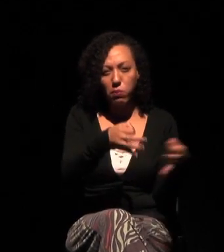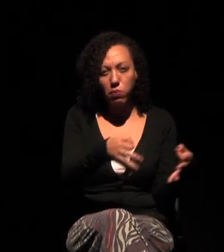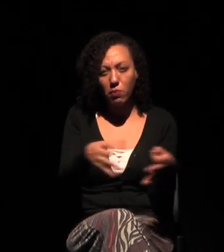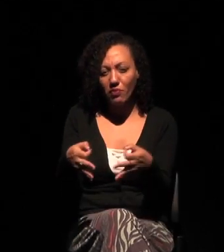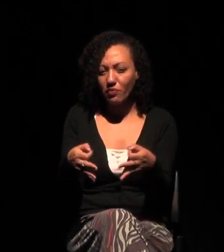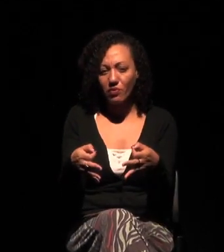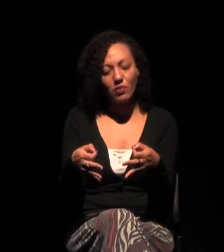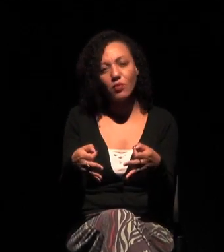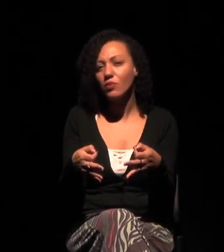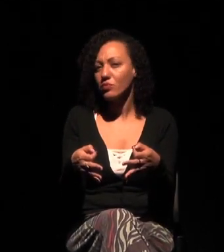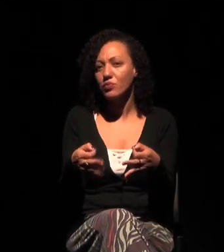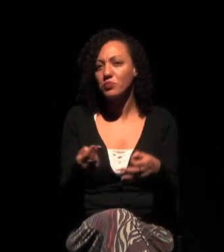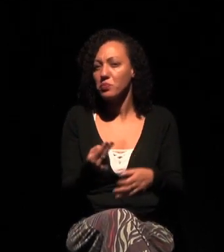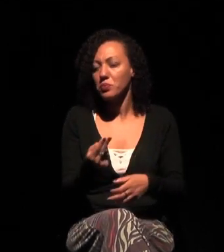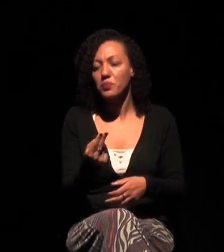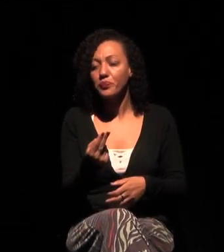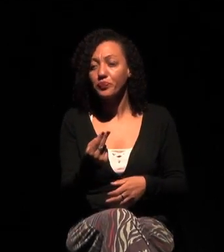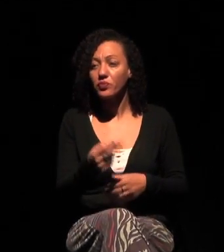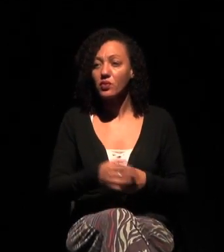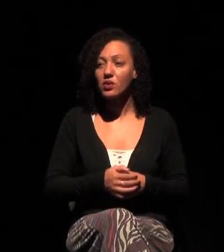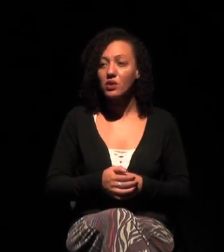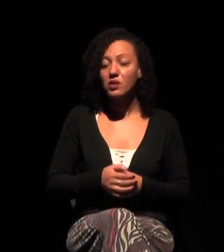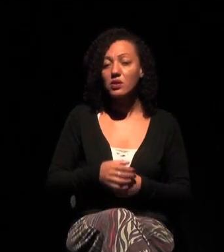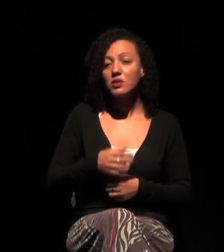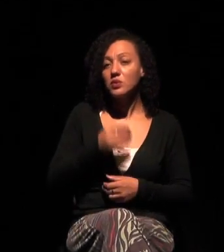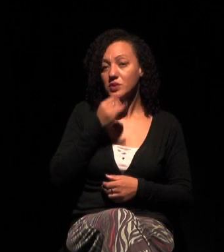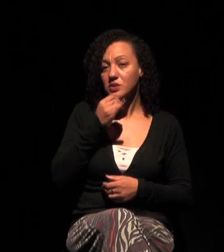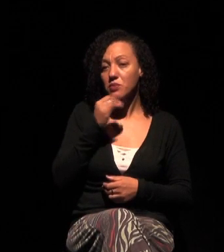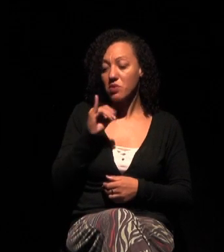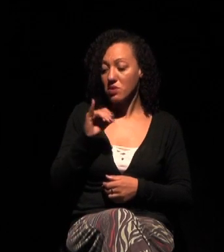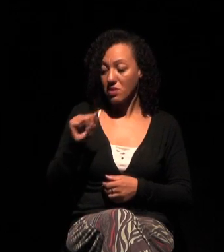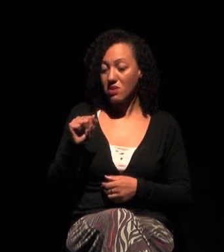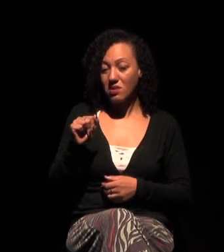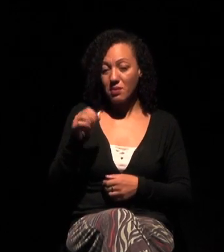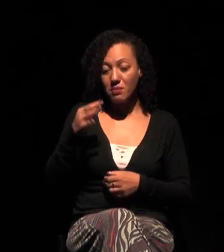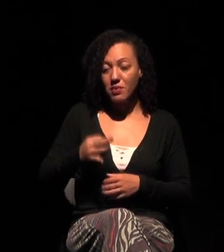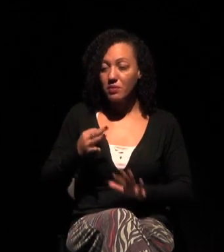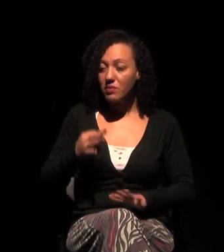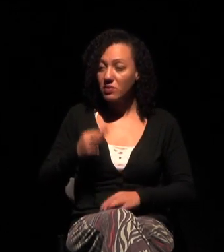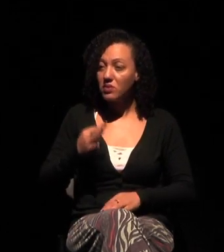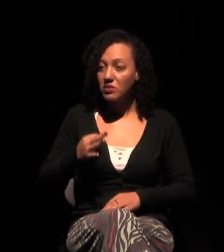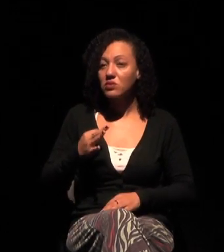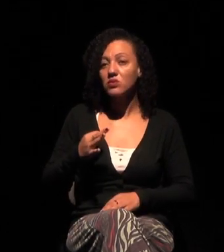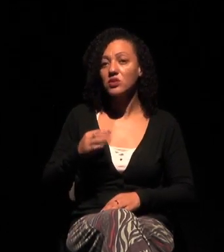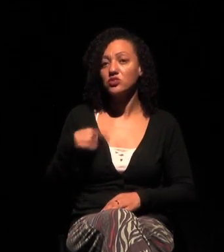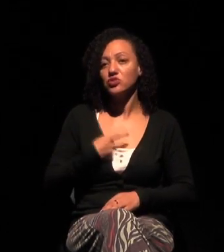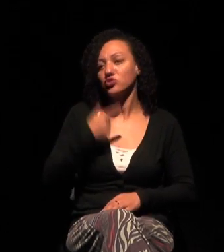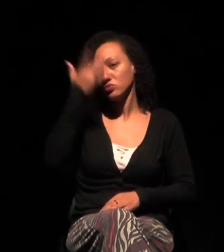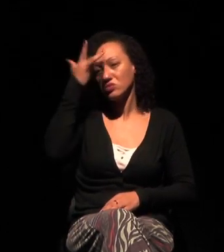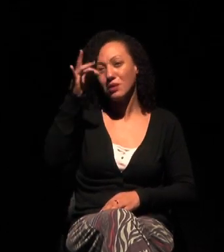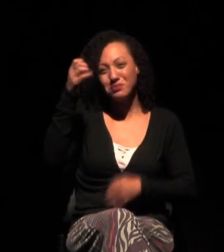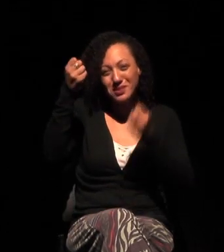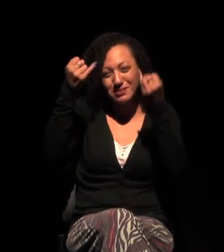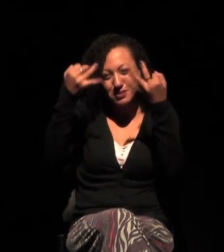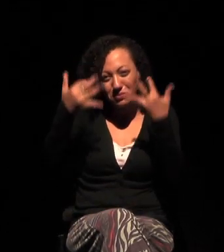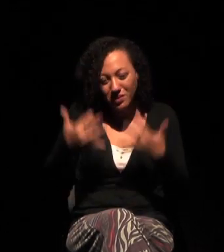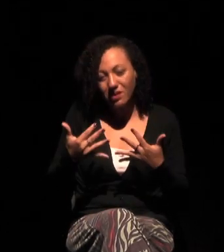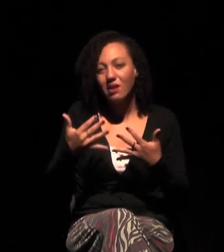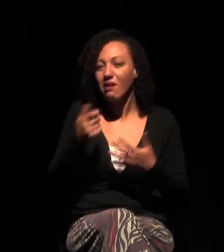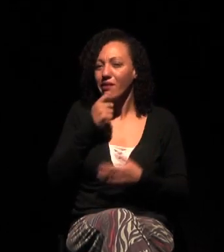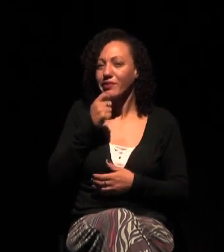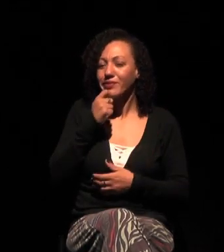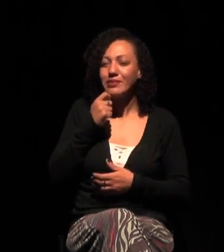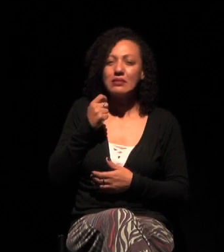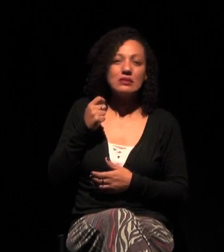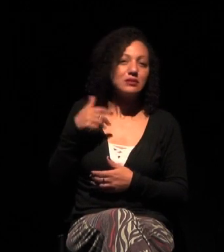então eu diria assim haia ideal é essa que ninguém sabe definir direito essa tá muito longe mas a